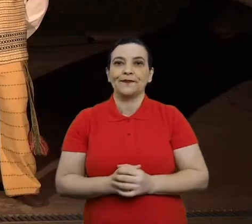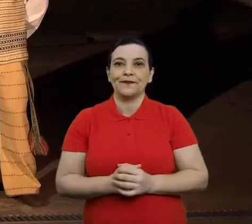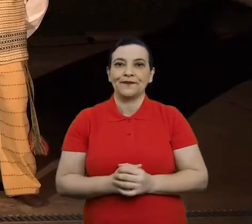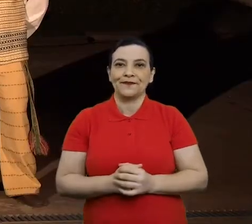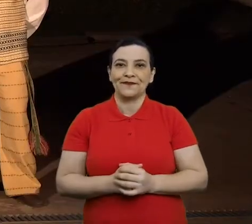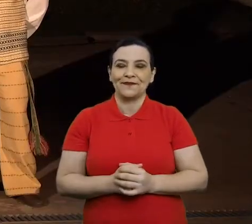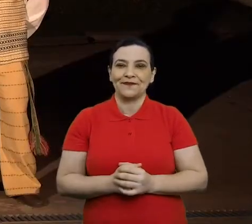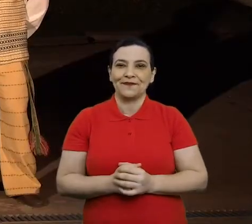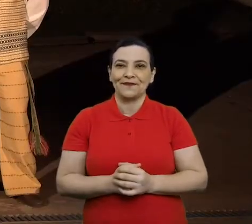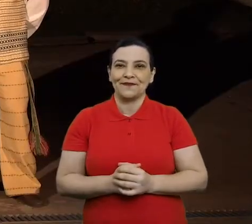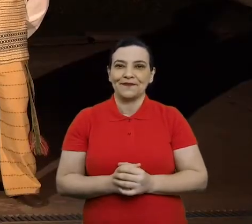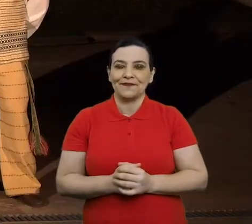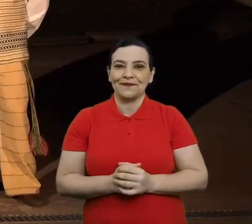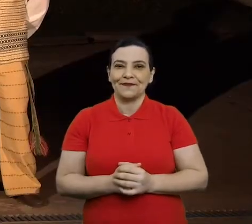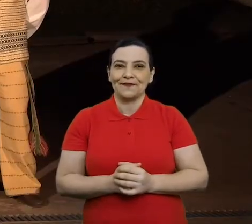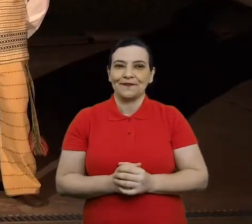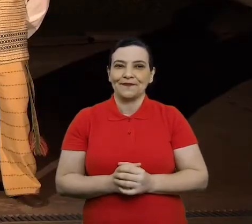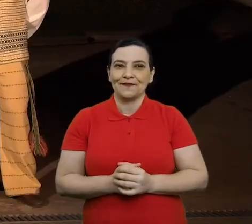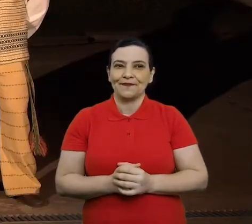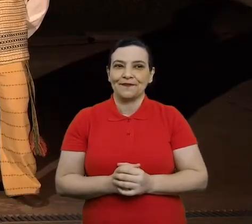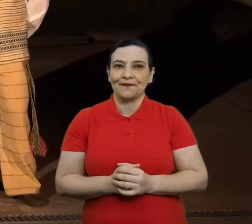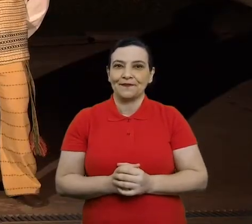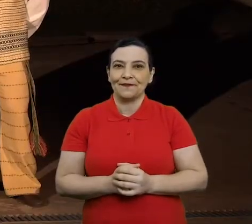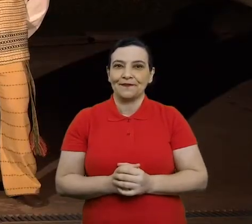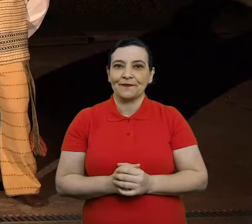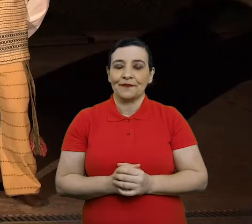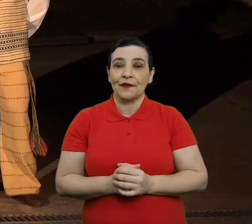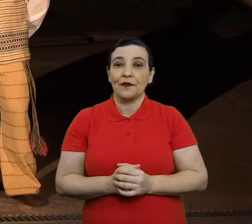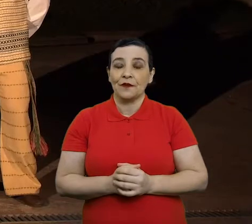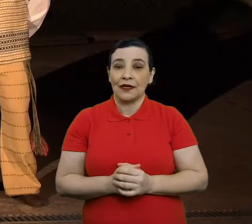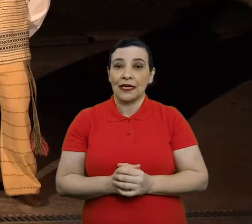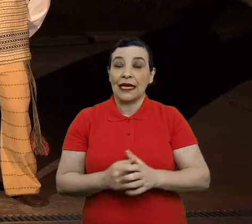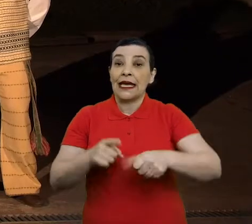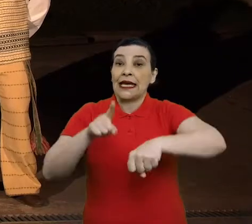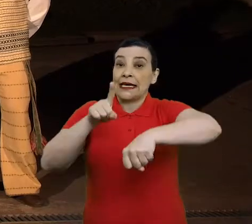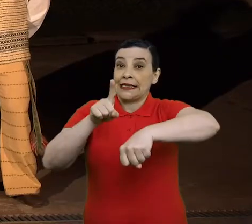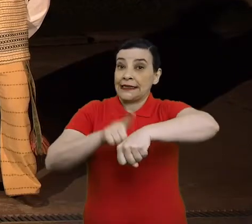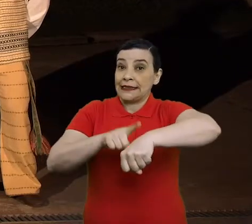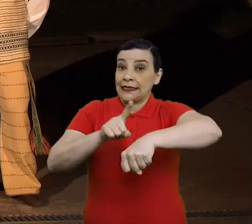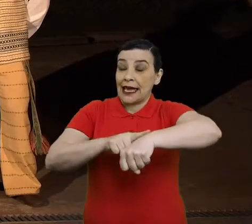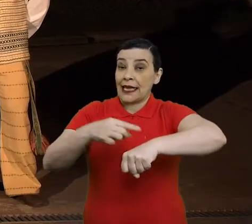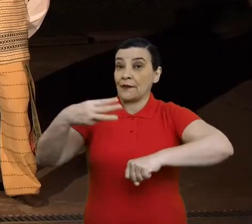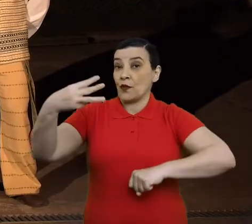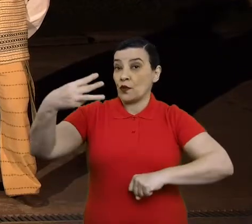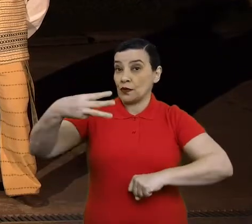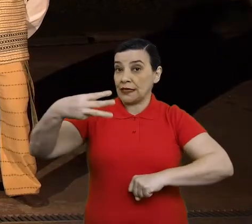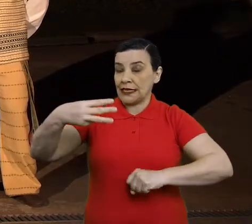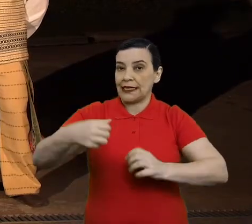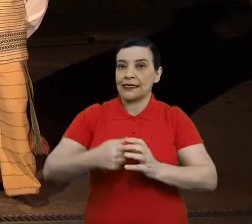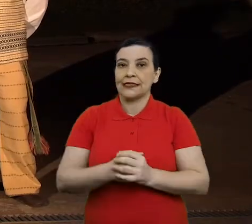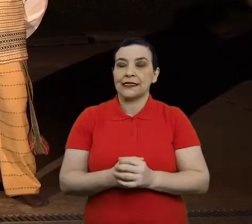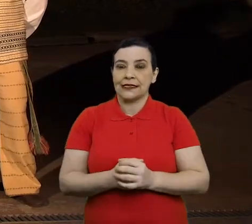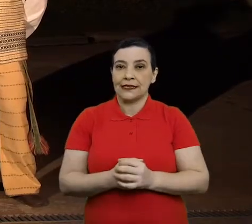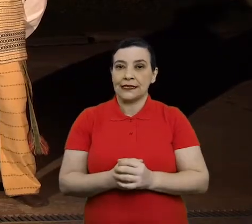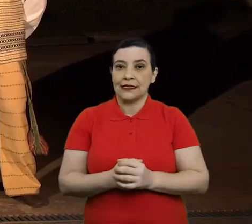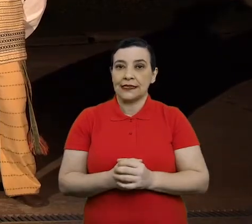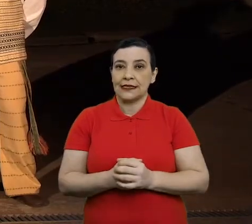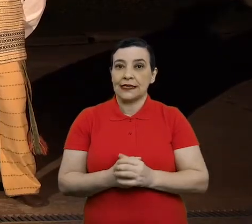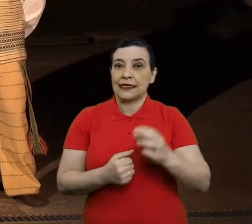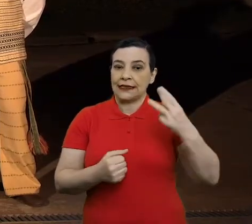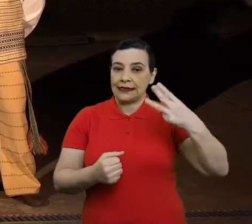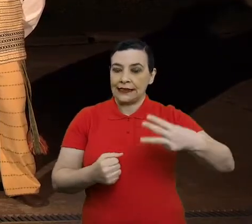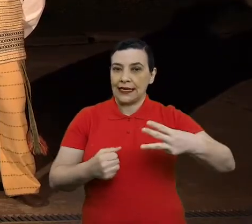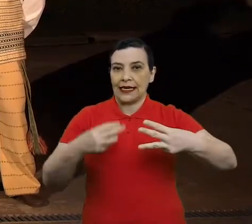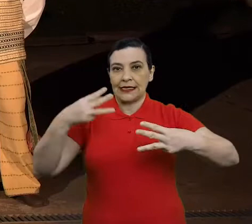Ele segura uma das mãos da parceira. Esse passo ele é marcado em 3 tempos e ele são 3 tempos,